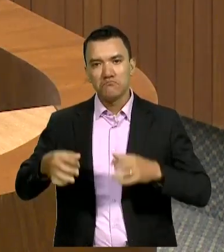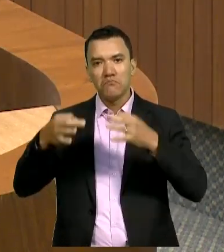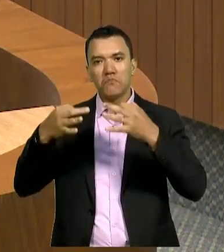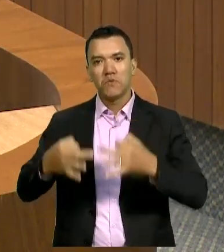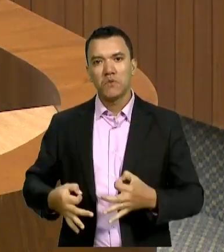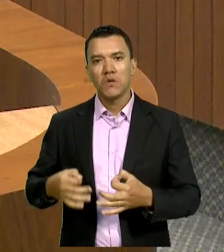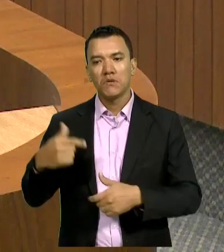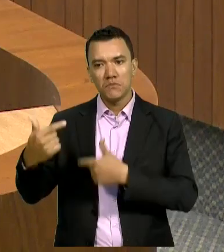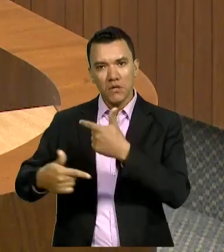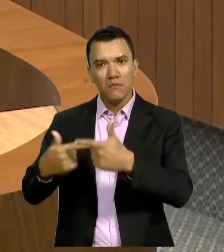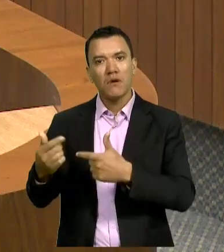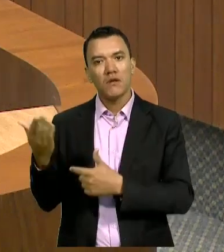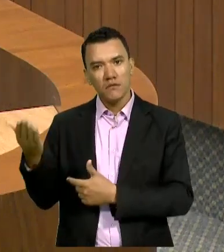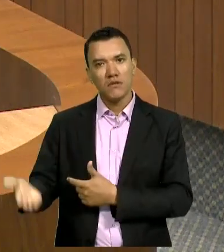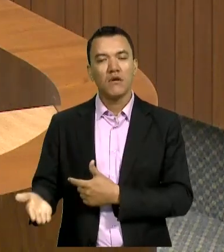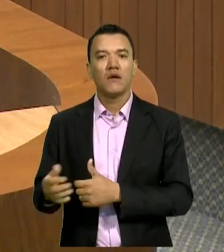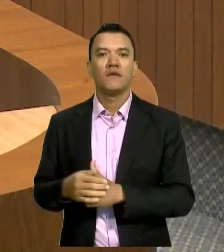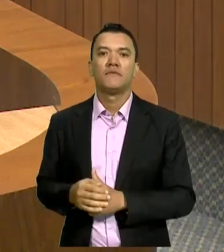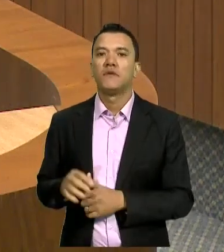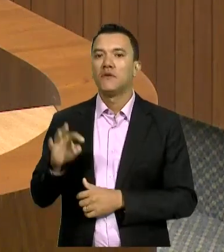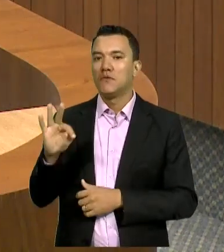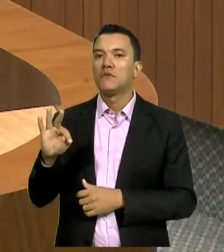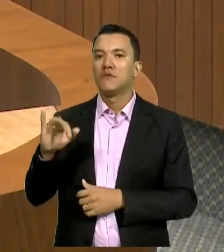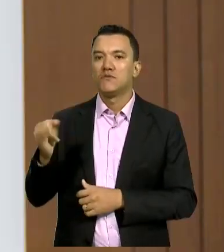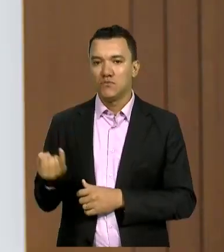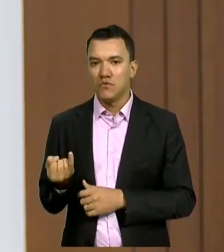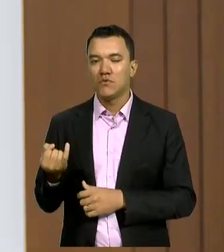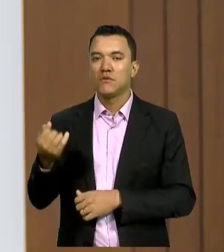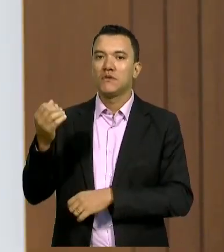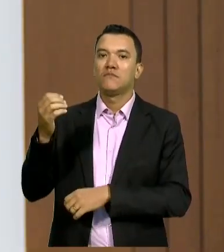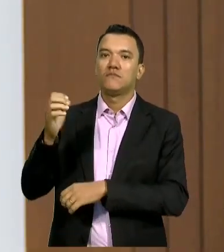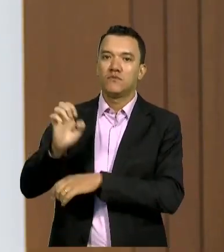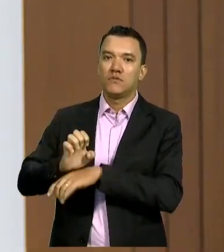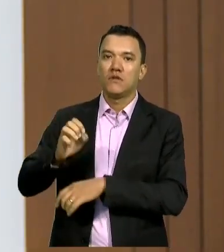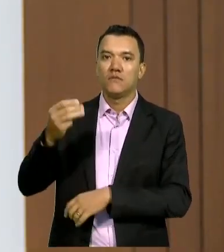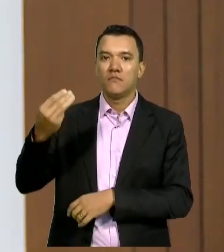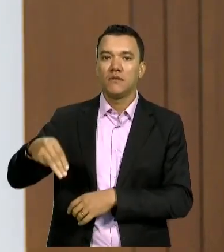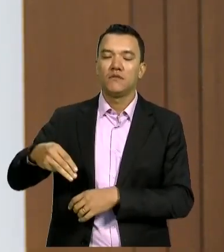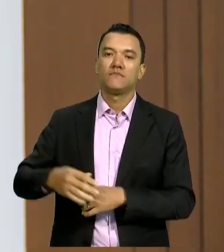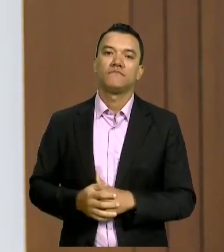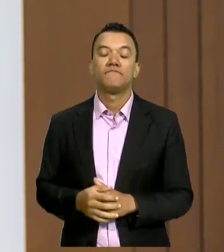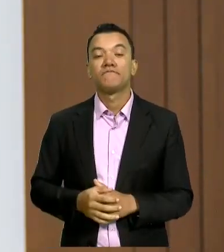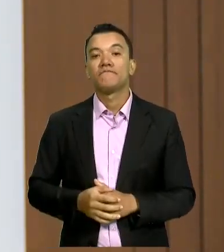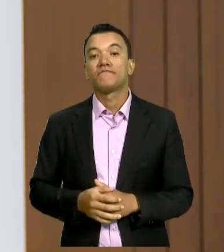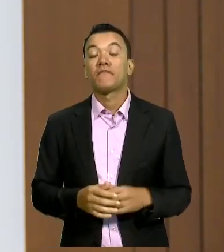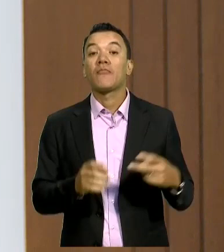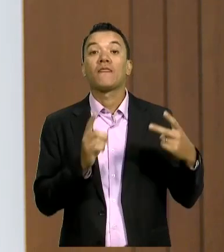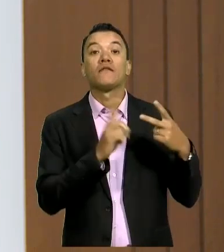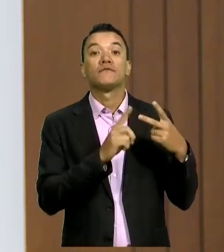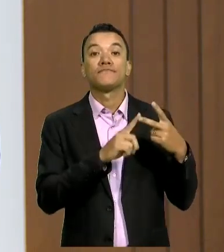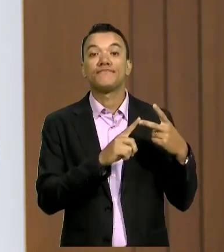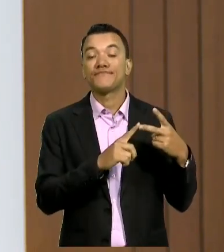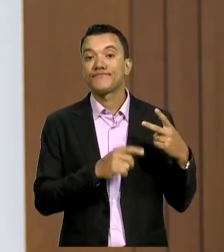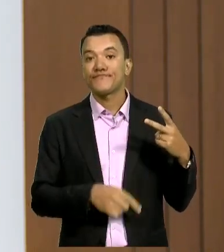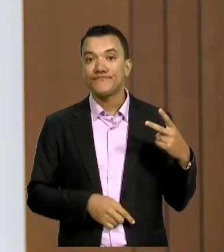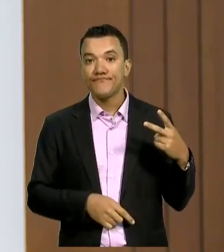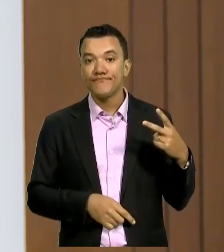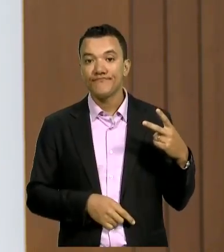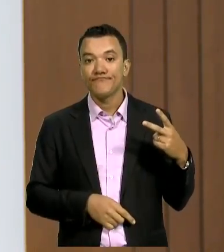trabalhos no Tribunal de Justiça do Maranhão. Segundo ponto, foi essa vergonha que foi essa